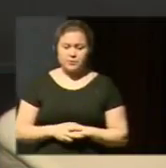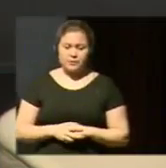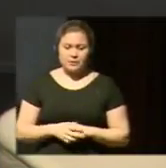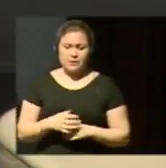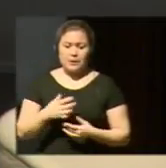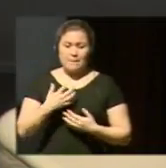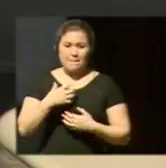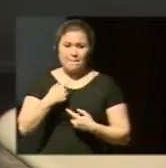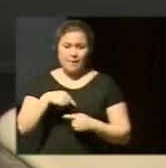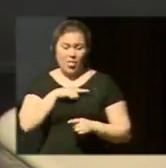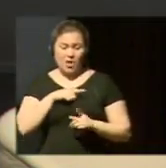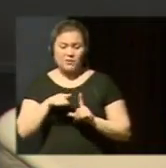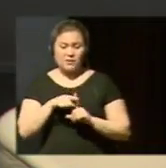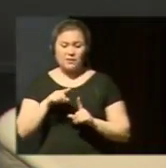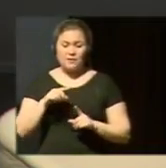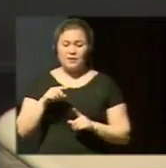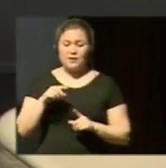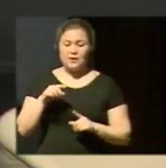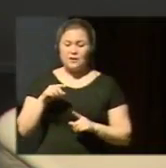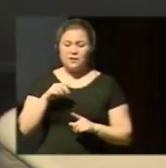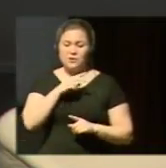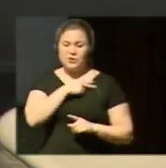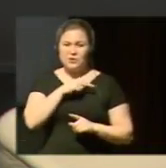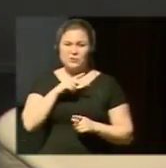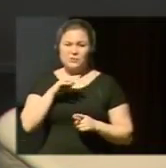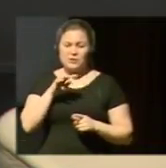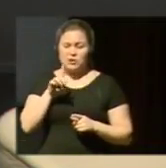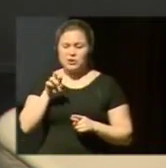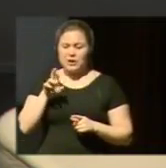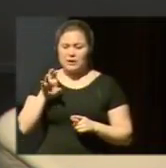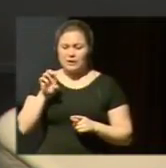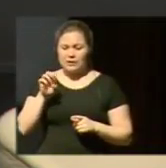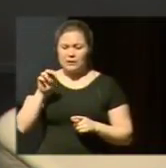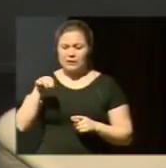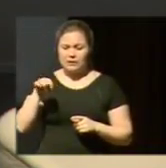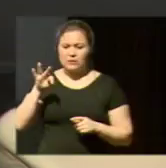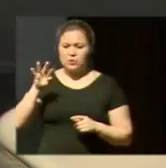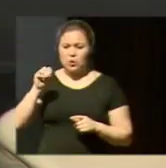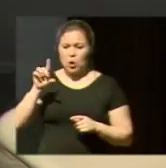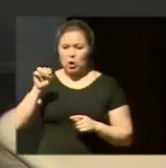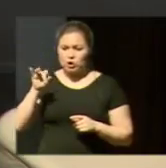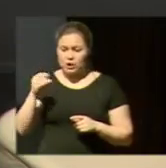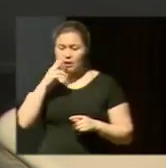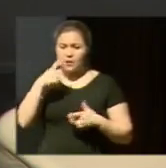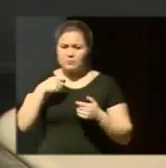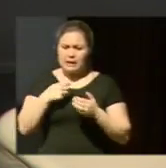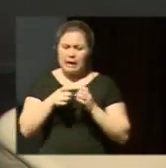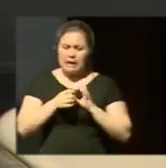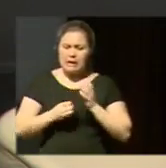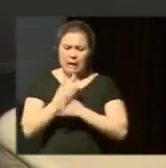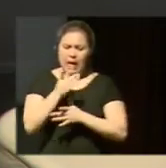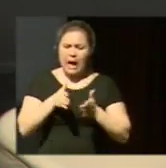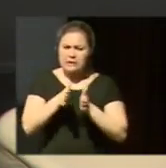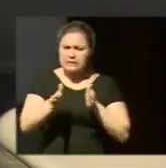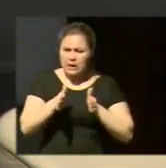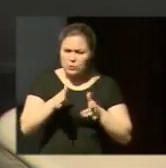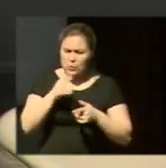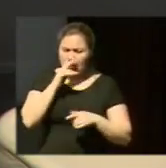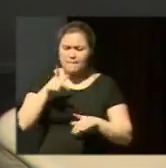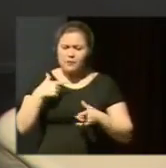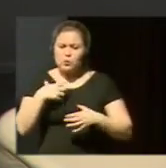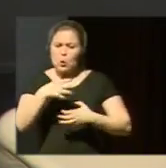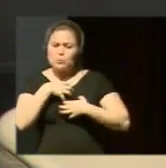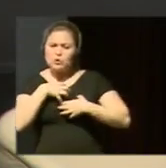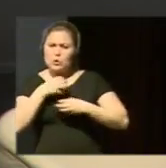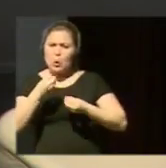Para nós, na gerontologia, dizemos tecnologia, precisamos criar acesso, mas também a pergunta é como é que se pode lidar